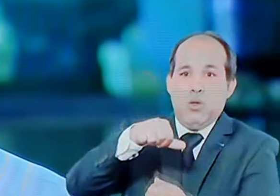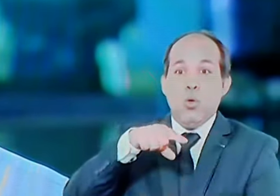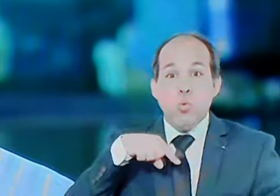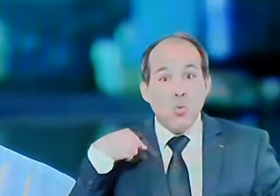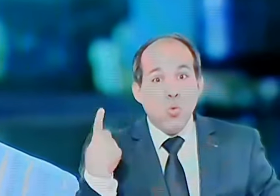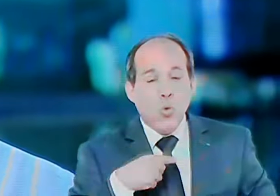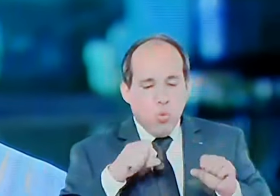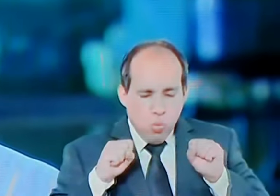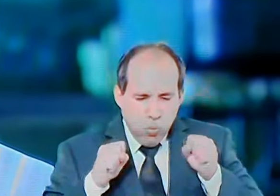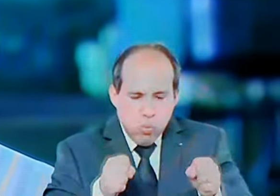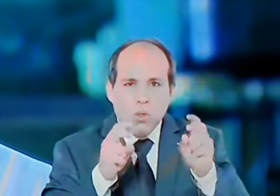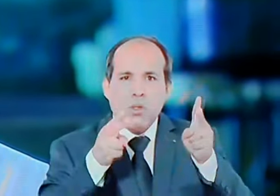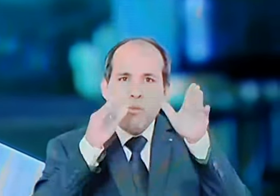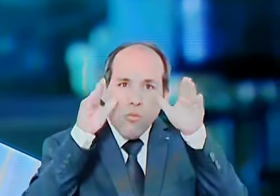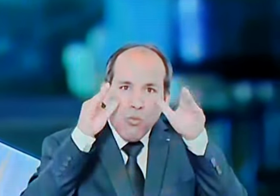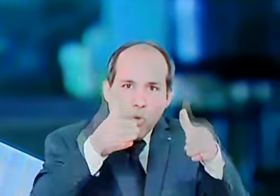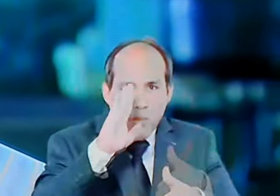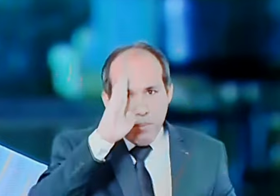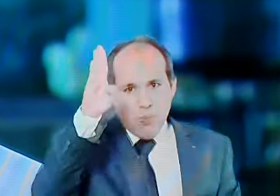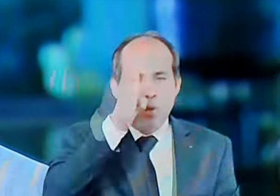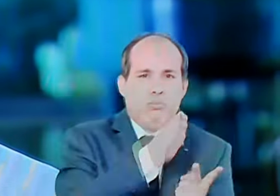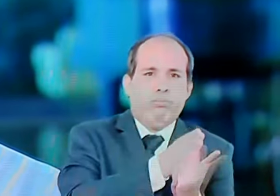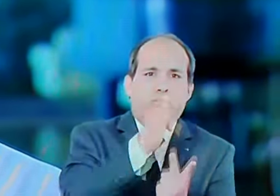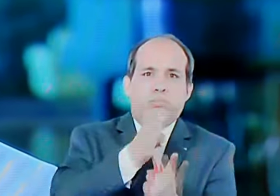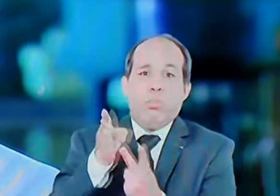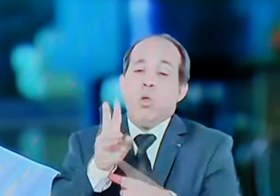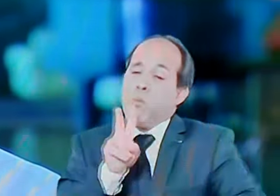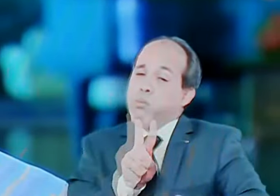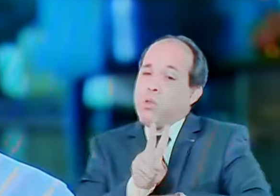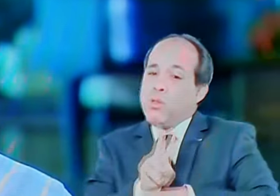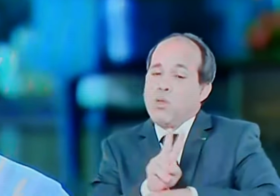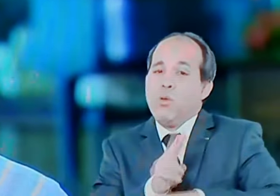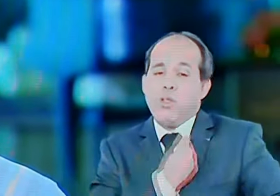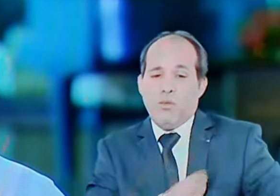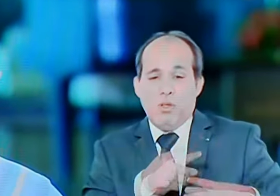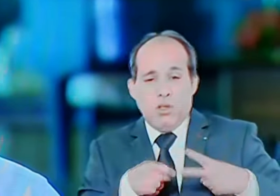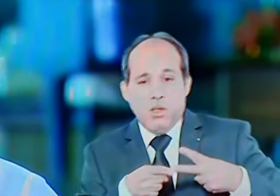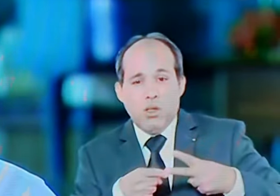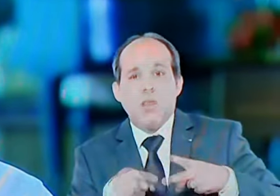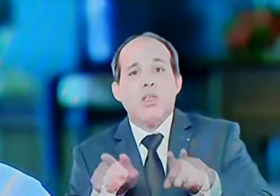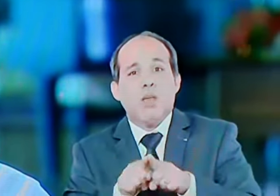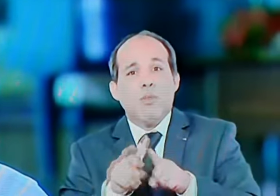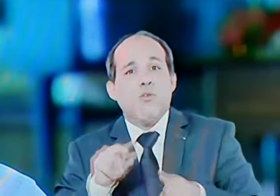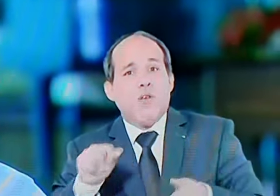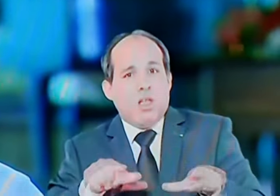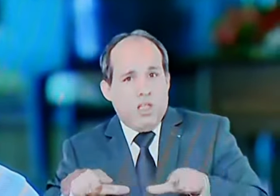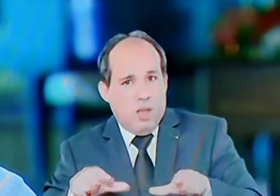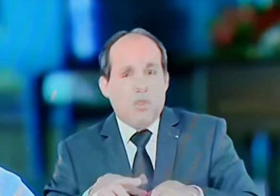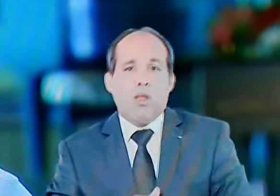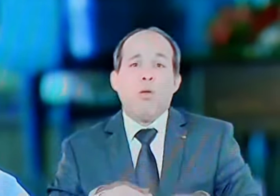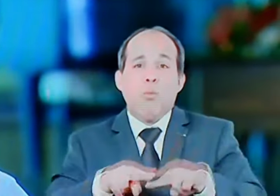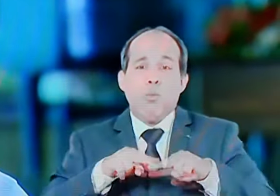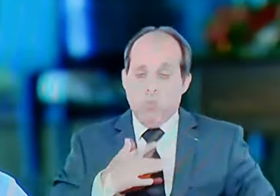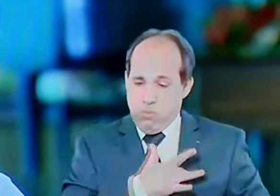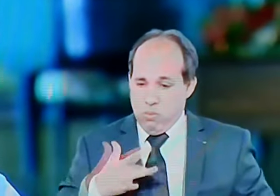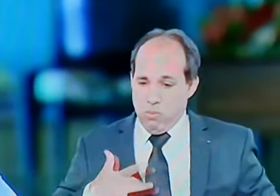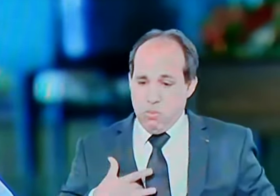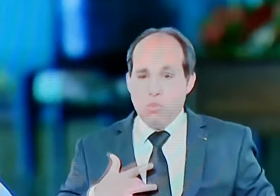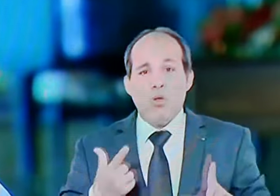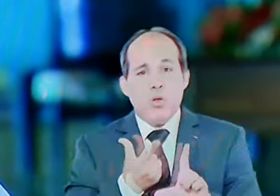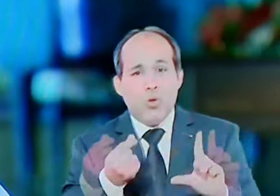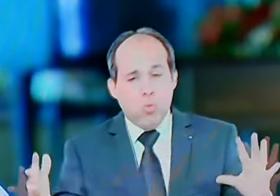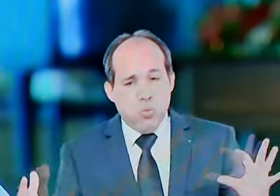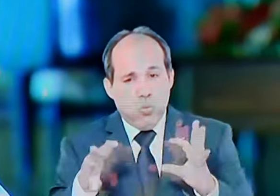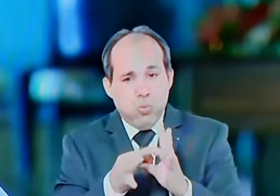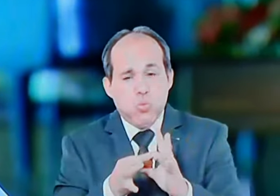Nossos esforços sempre tiveram como foco principal a preservação da vida e de empregos, pois saúde e economia